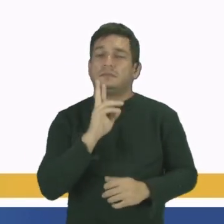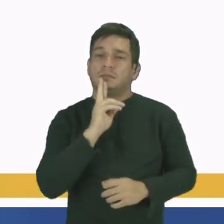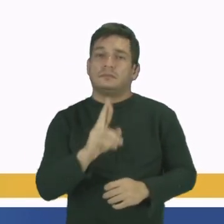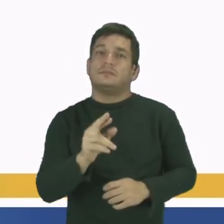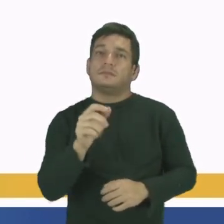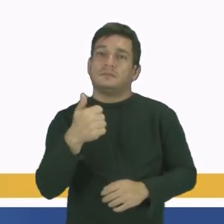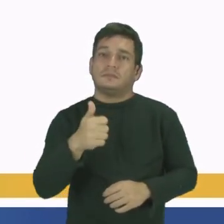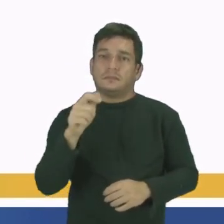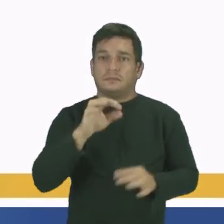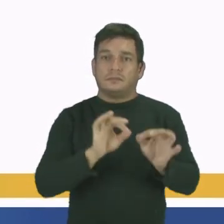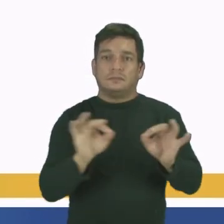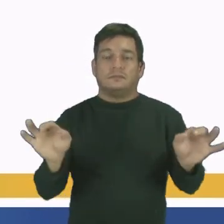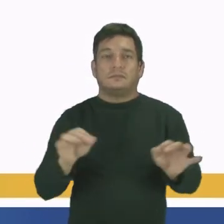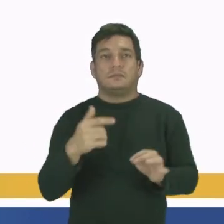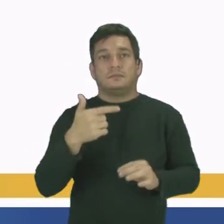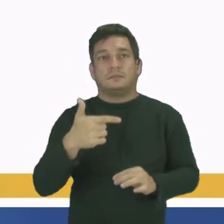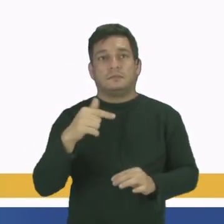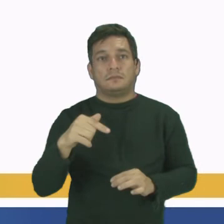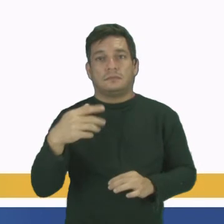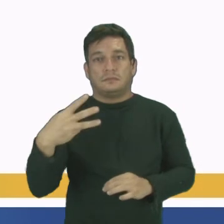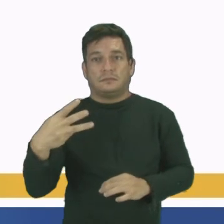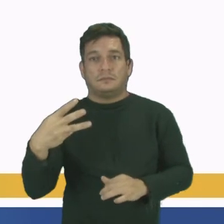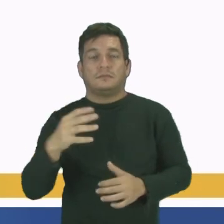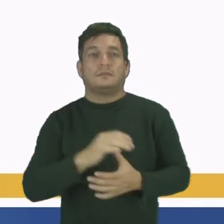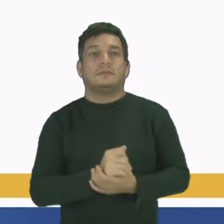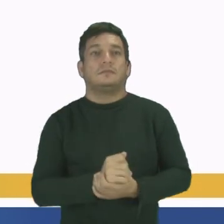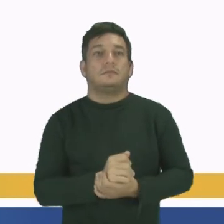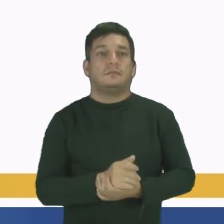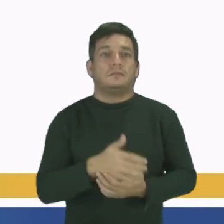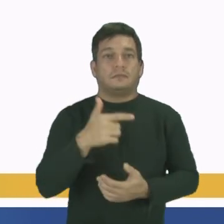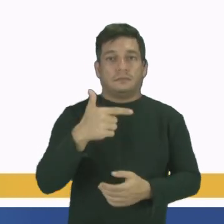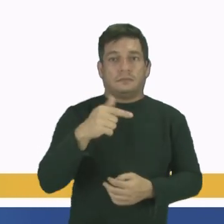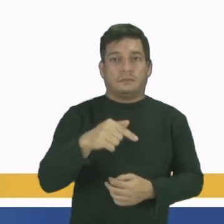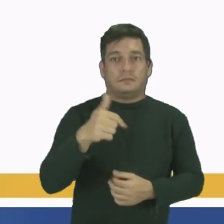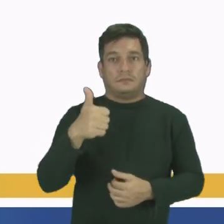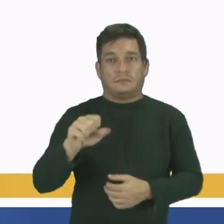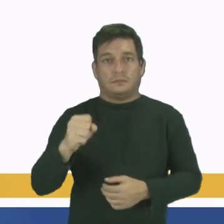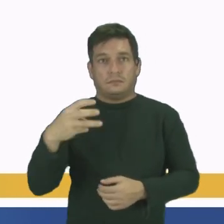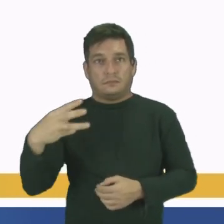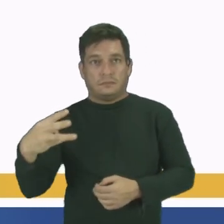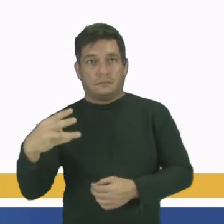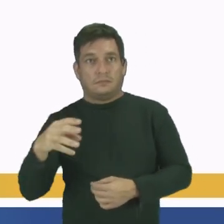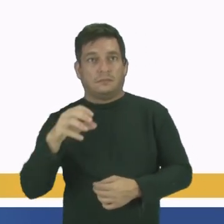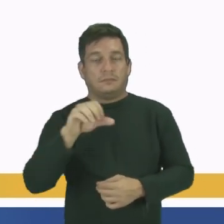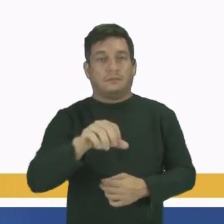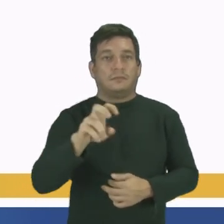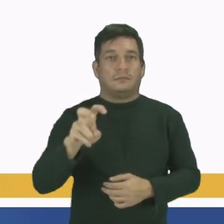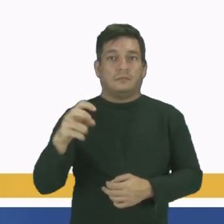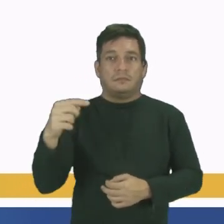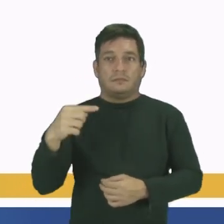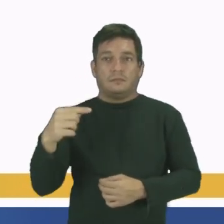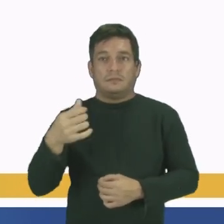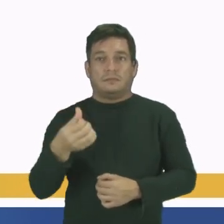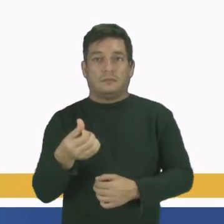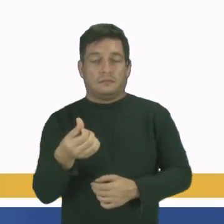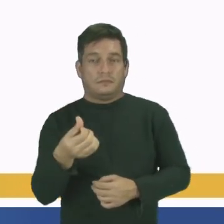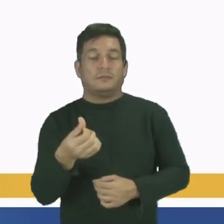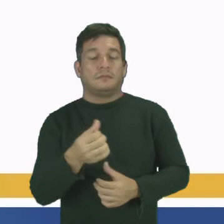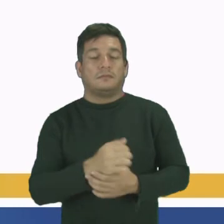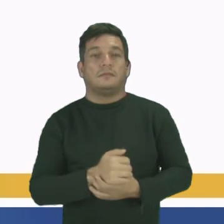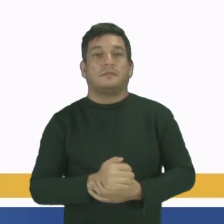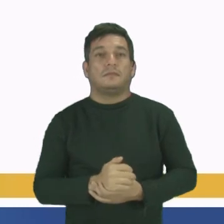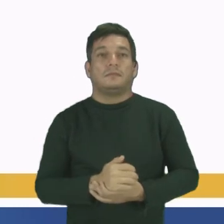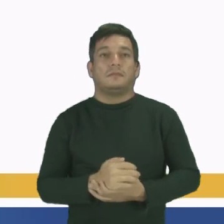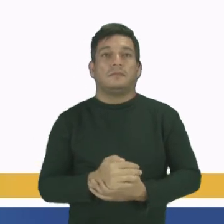na primeira linha 2, 7 e 3, 7, 18 e 3, e 9, 5 e menos